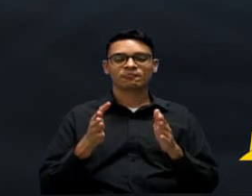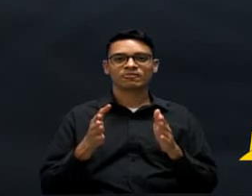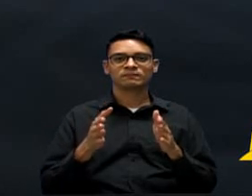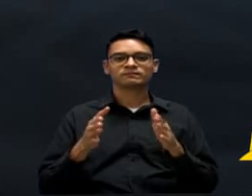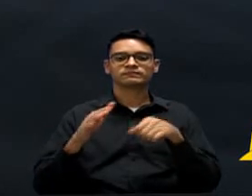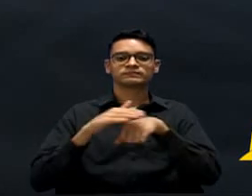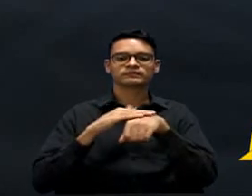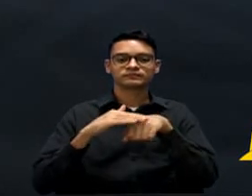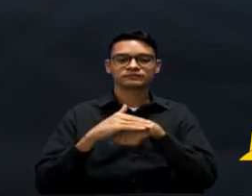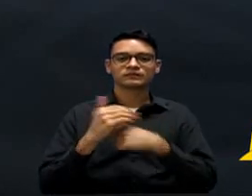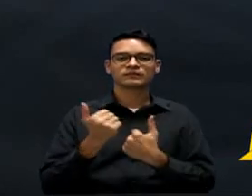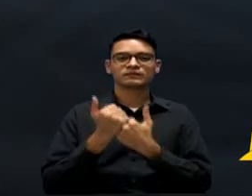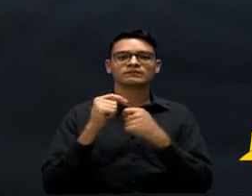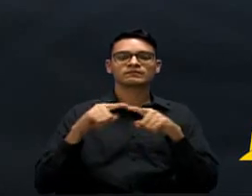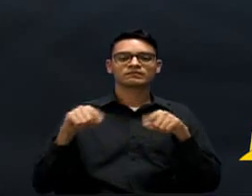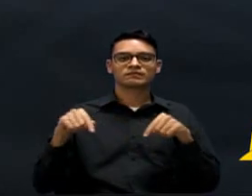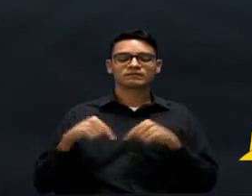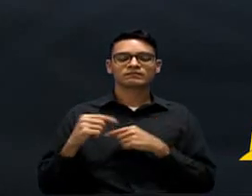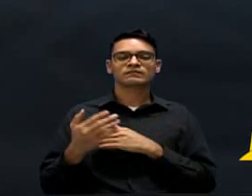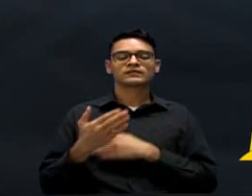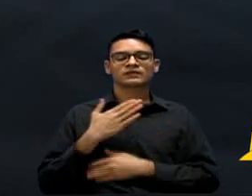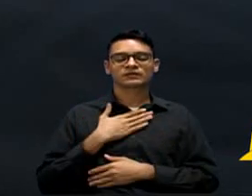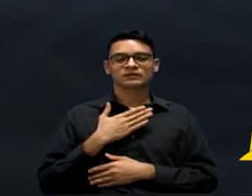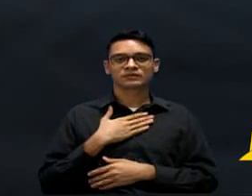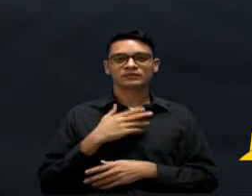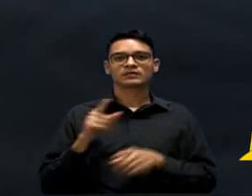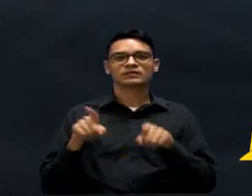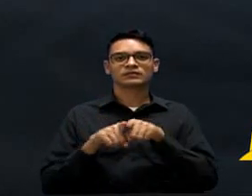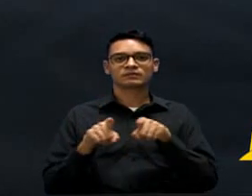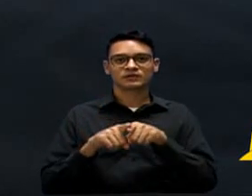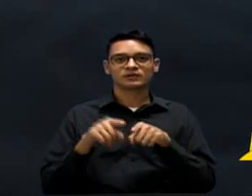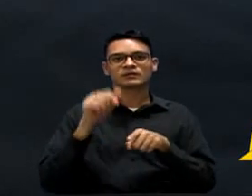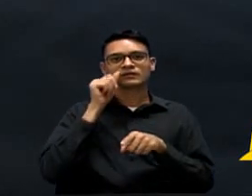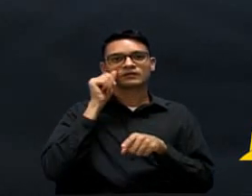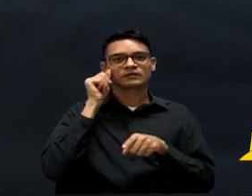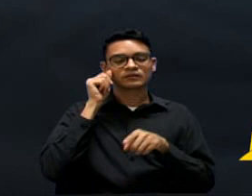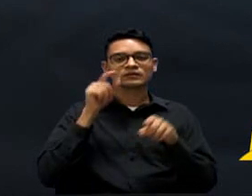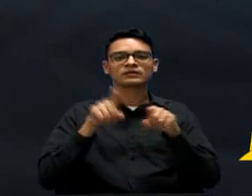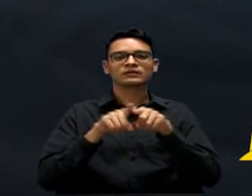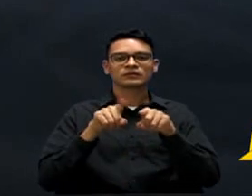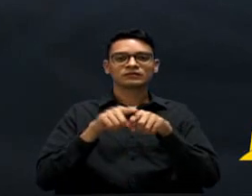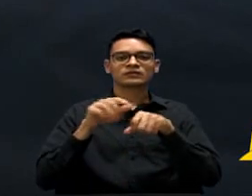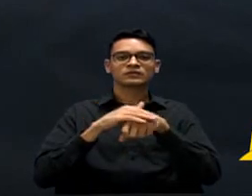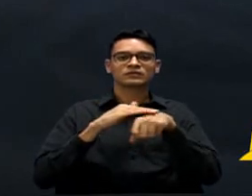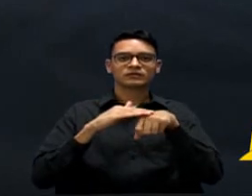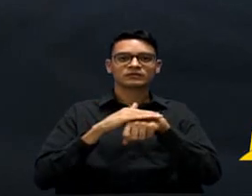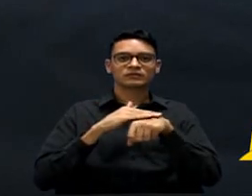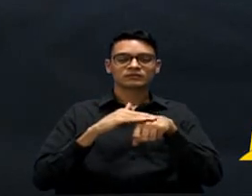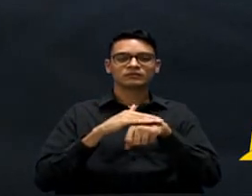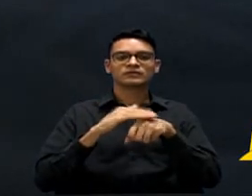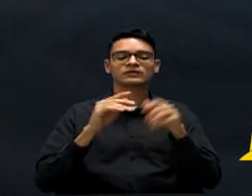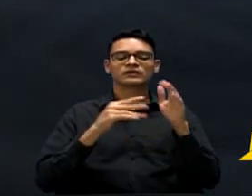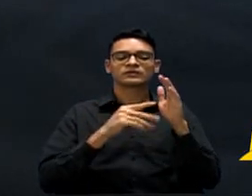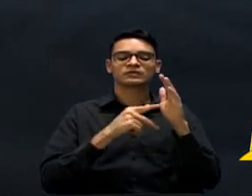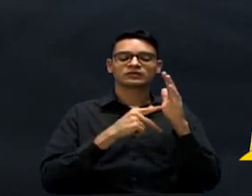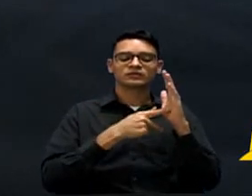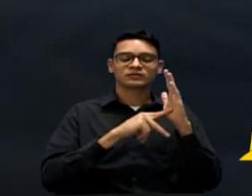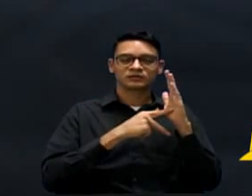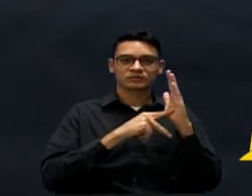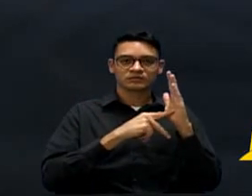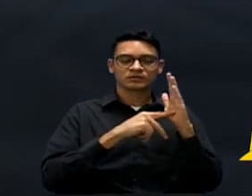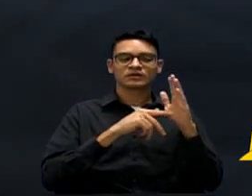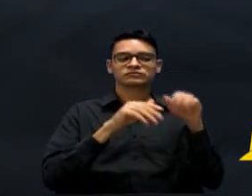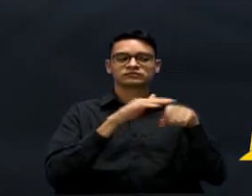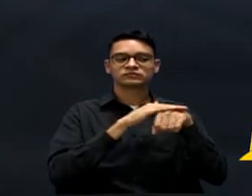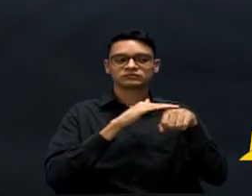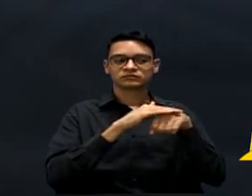conversando com a minha assessoria também, e tirando algumas dúvidas com o Salatiel, enquanto discussão do sindicato, e tem